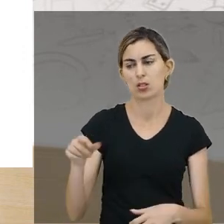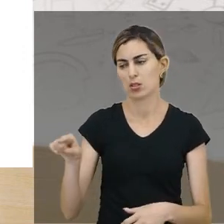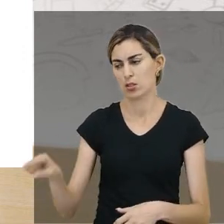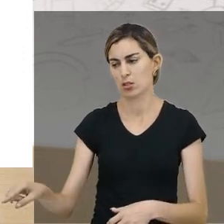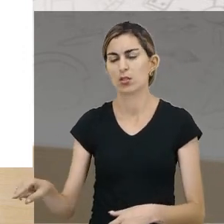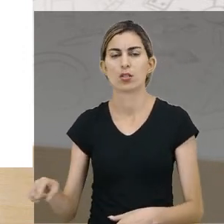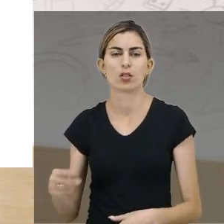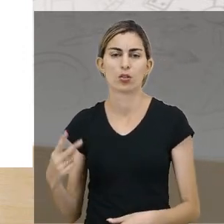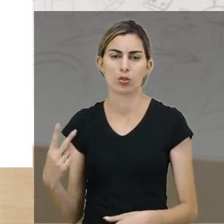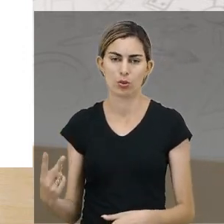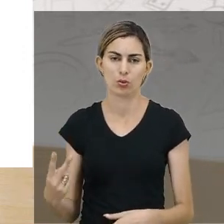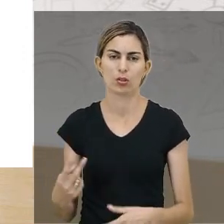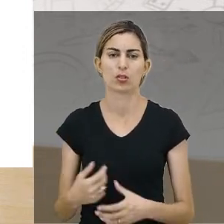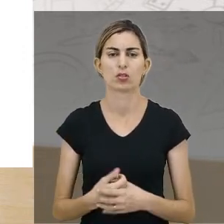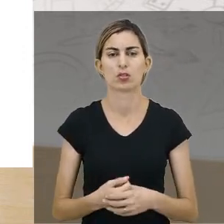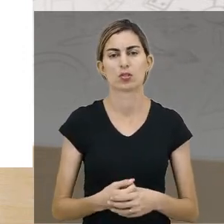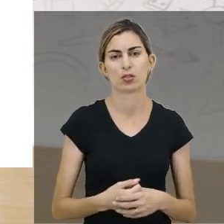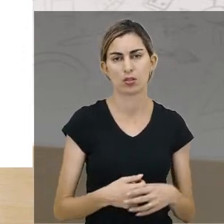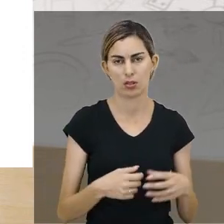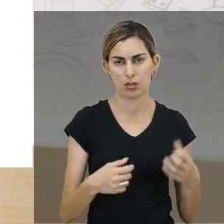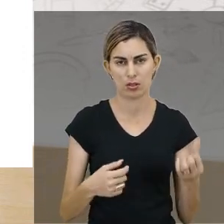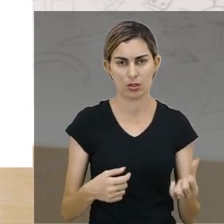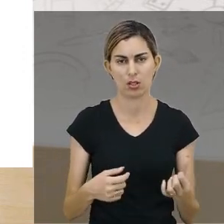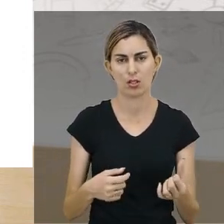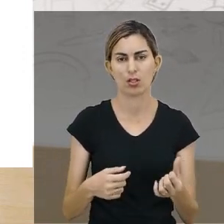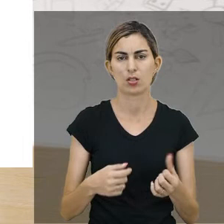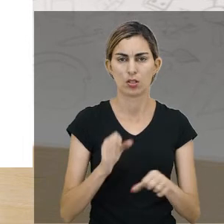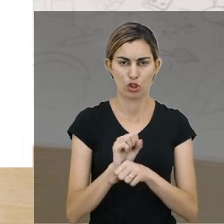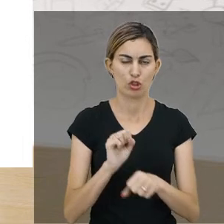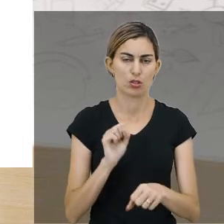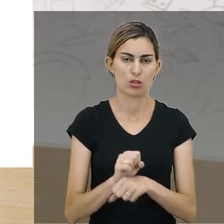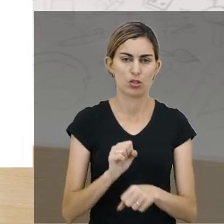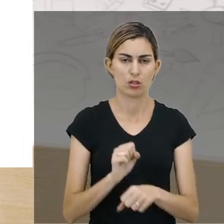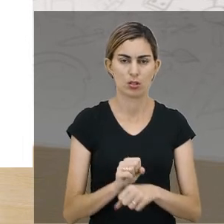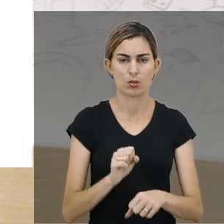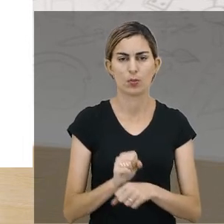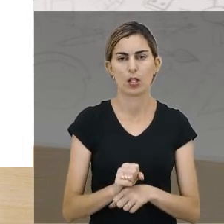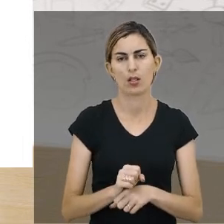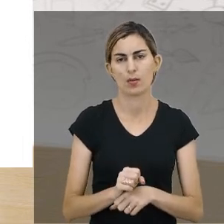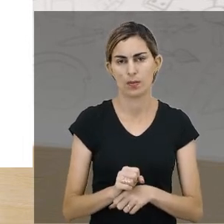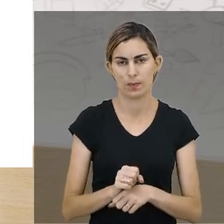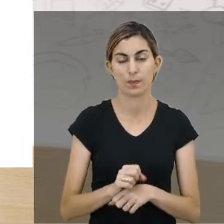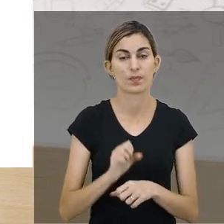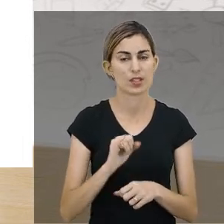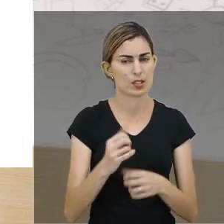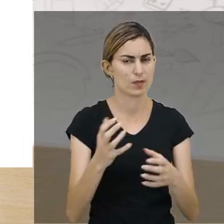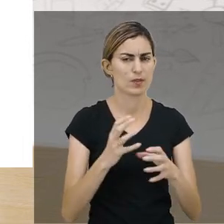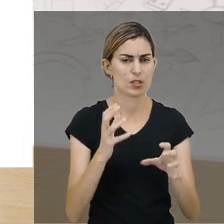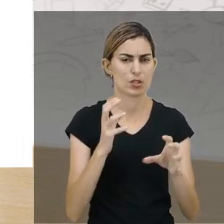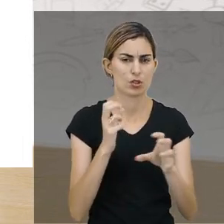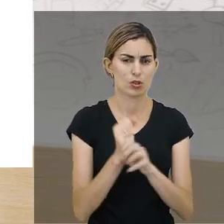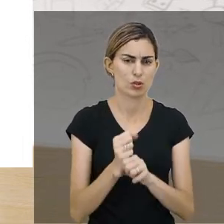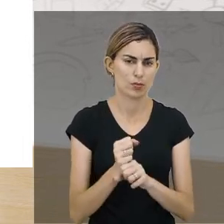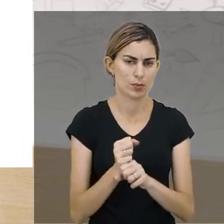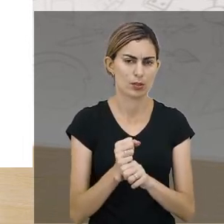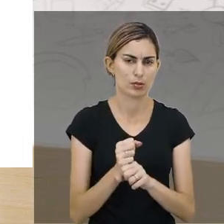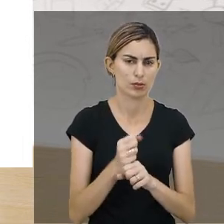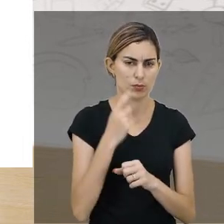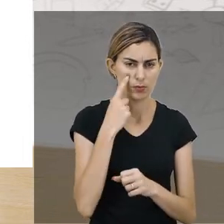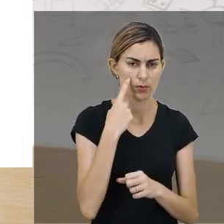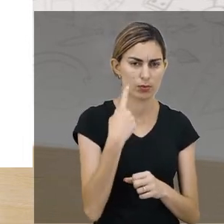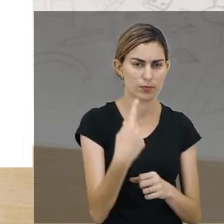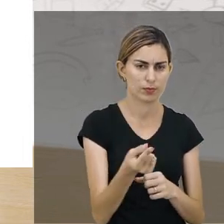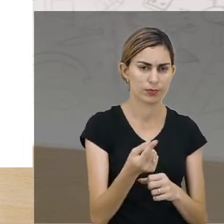a temperatura atingir, né, o ponto que ele espera. Então, se fizermos um somatório, como vocês